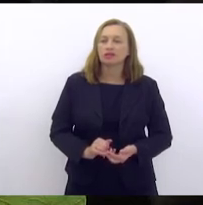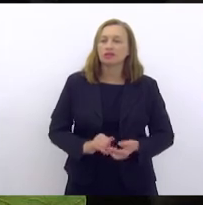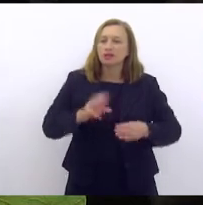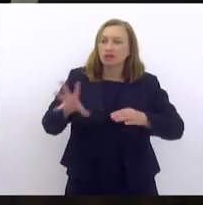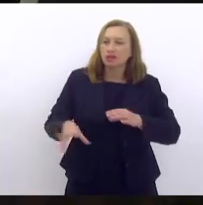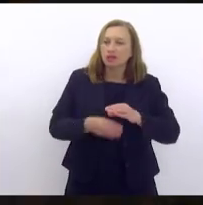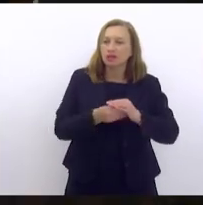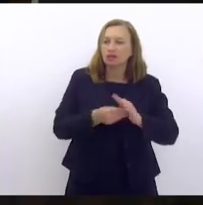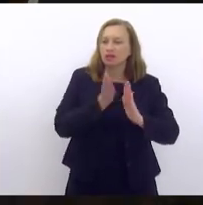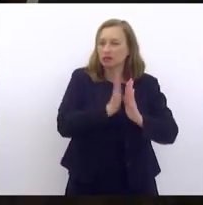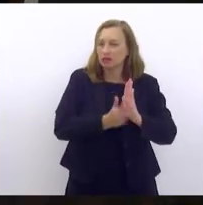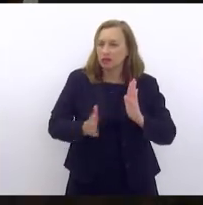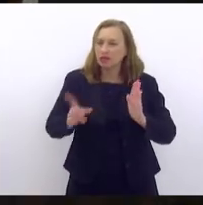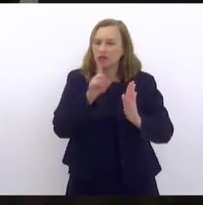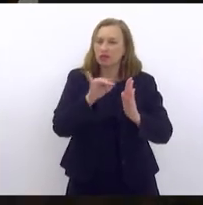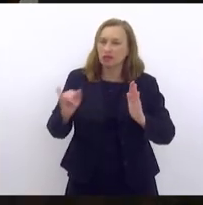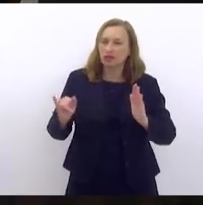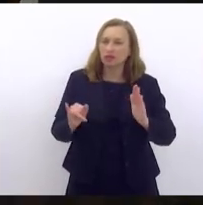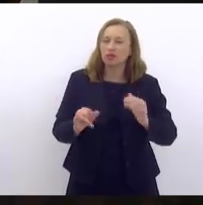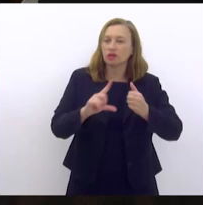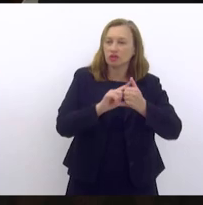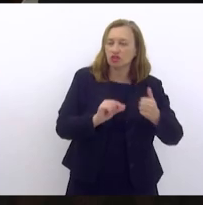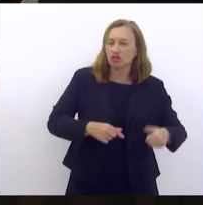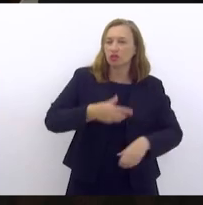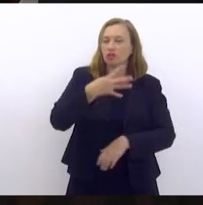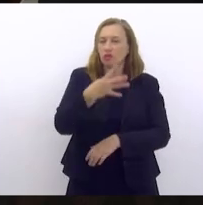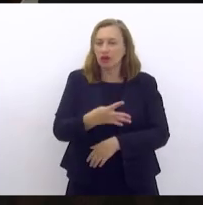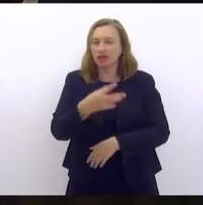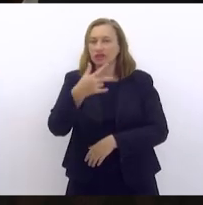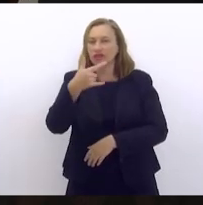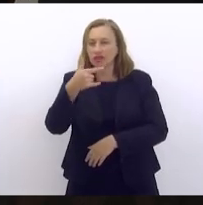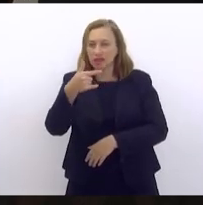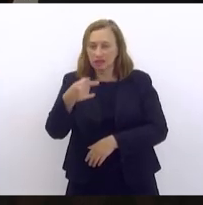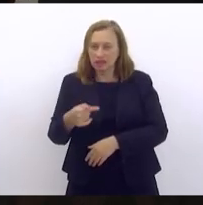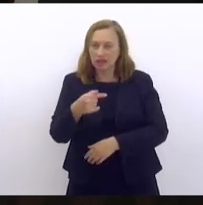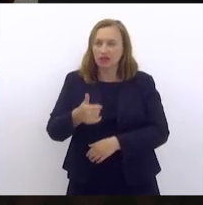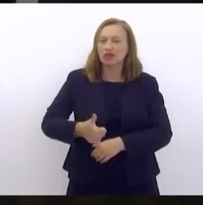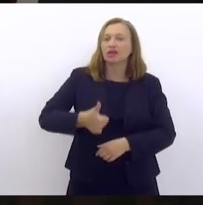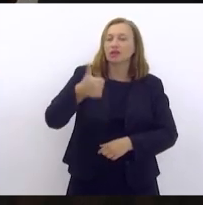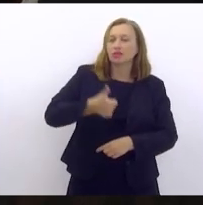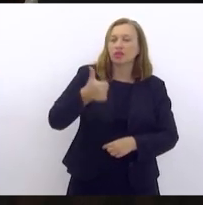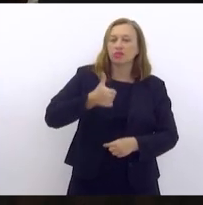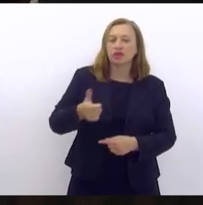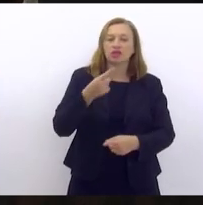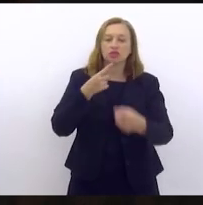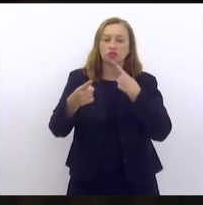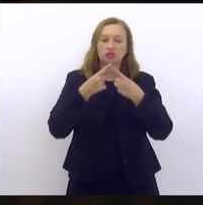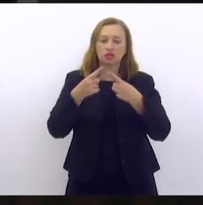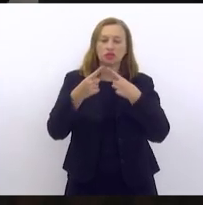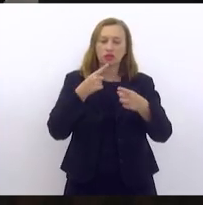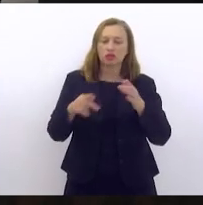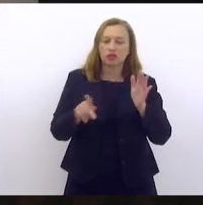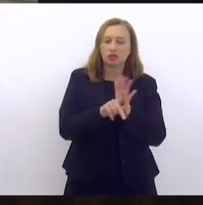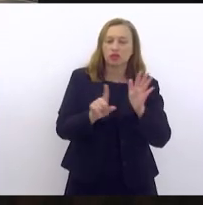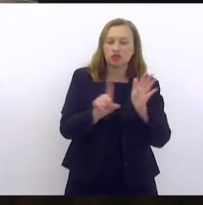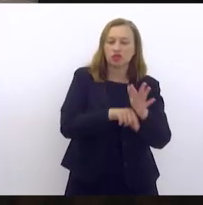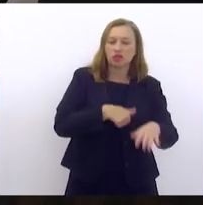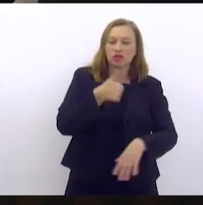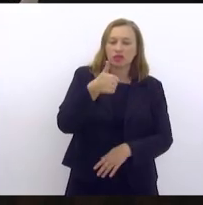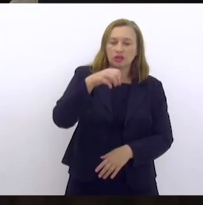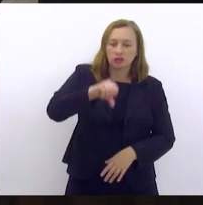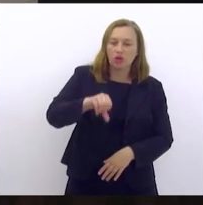Incluídos na ordem do dia, de acordo com o parágrafo 1º do artigo 47 do Regimento Interno, em tramitação ordinária em primeira discussão, projeto de lei